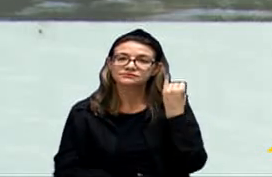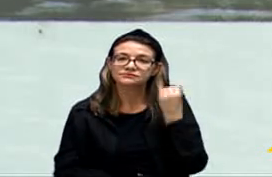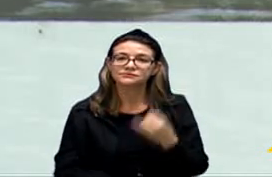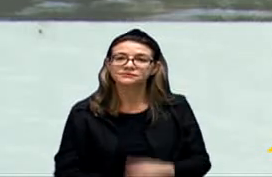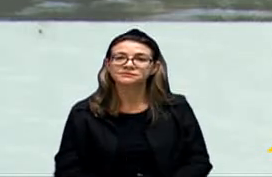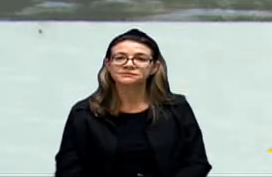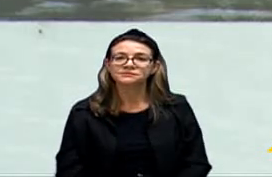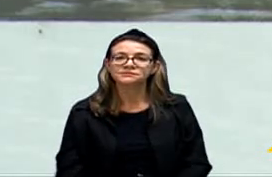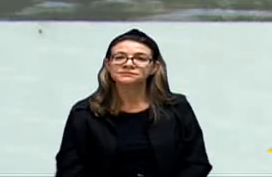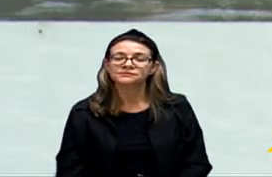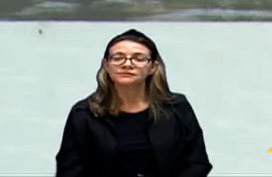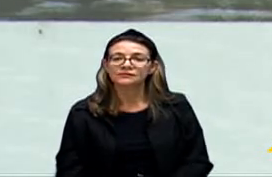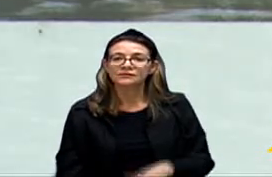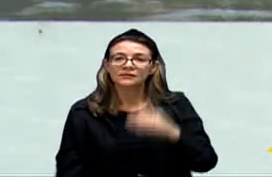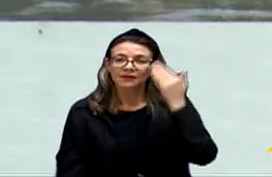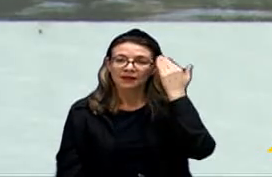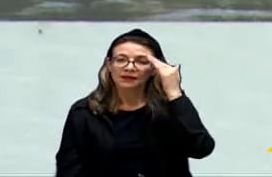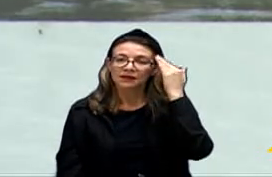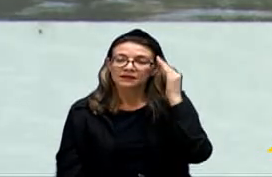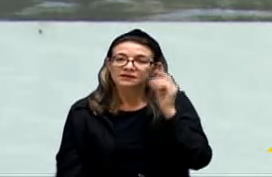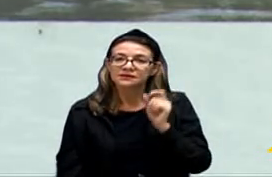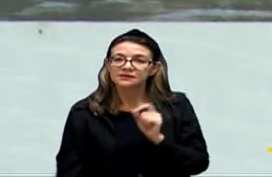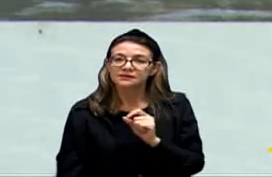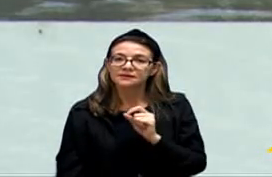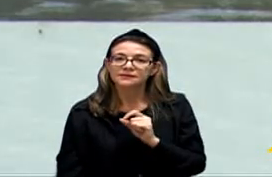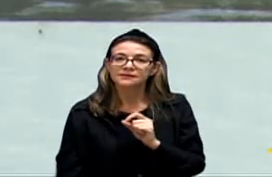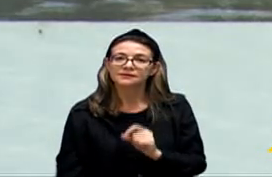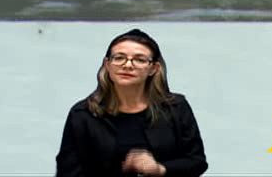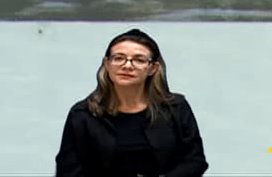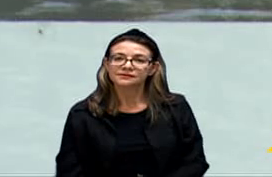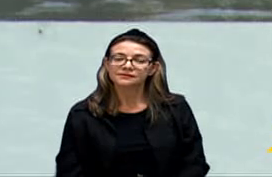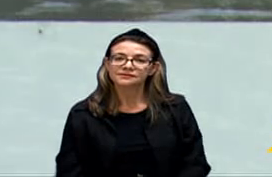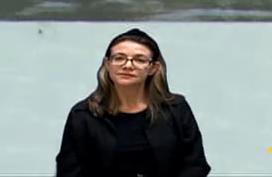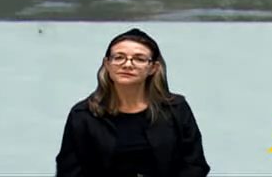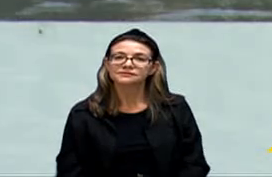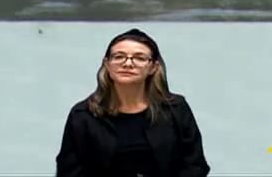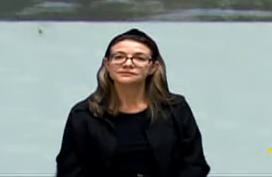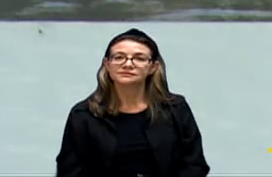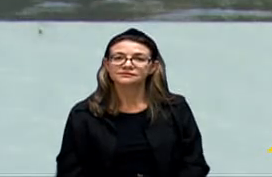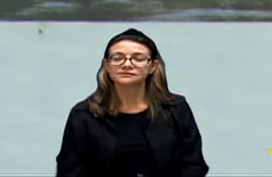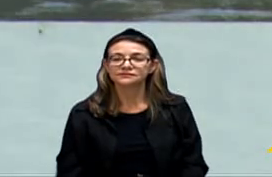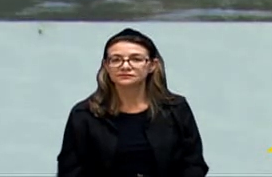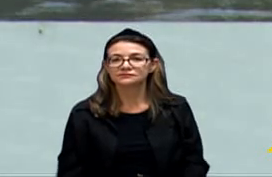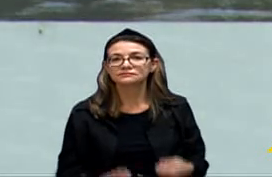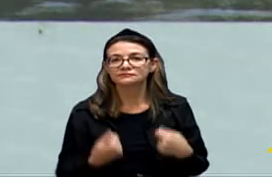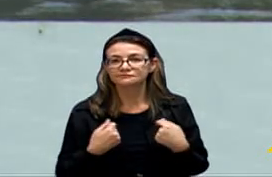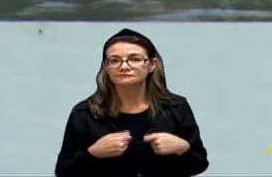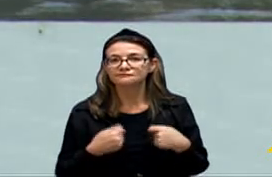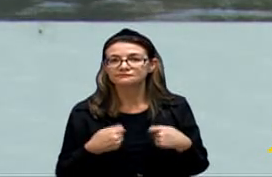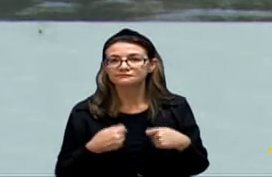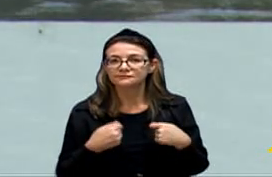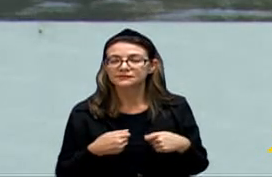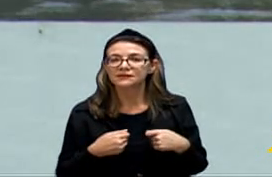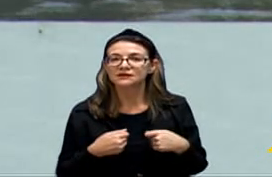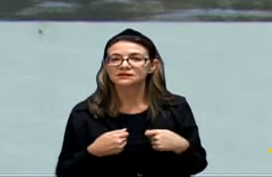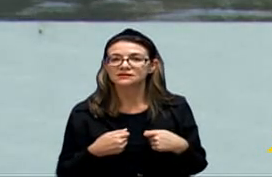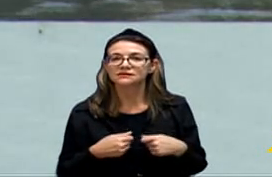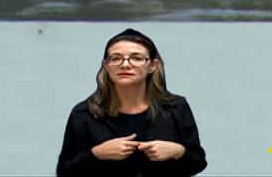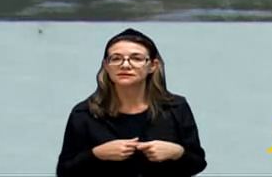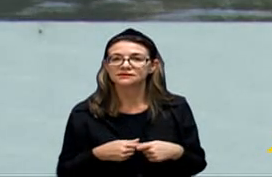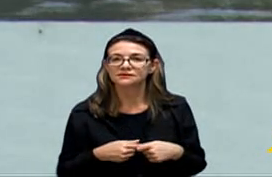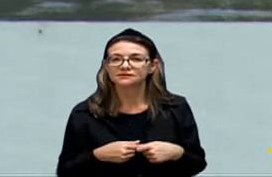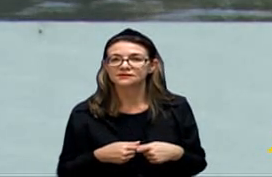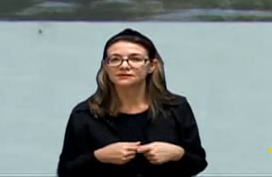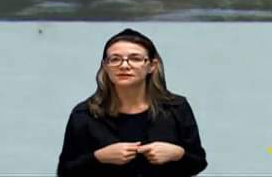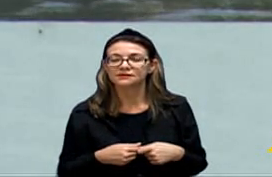nosso entender toma como base de que eh tem que se atender ou a esses dois órgãos federais um